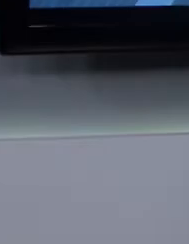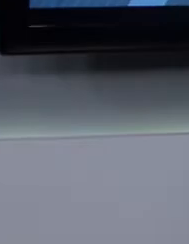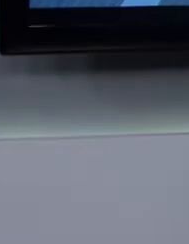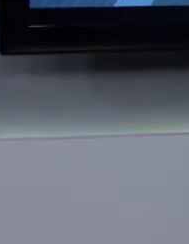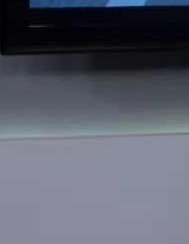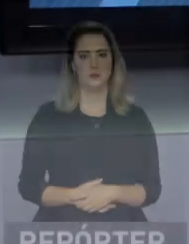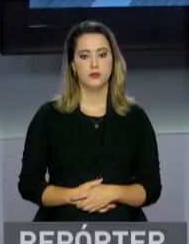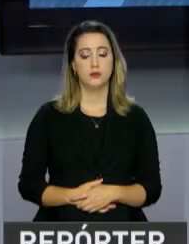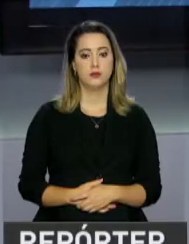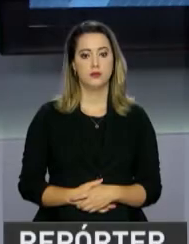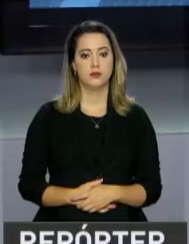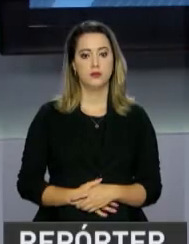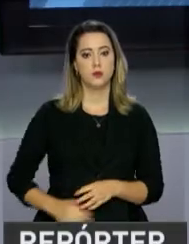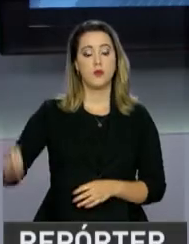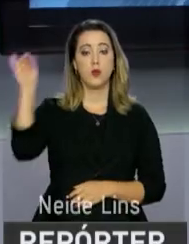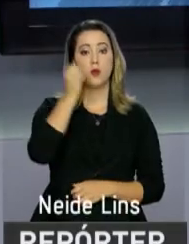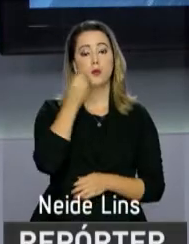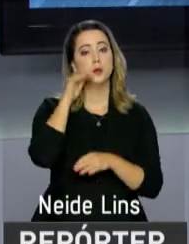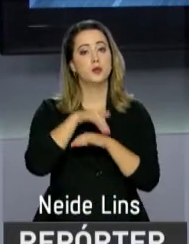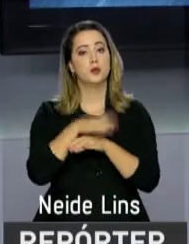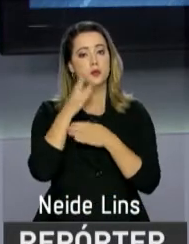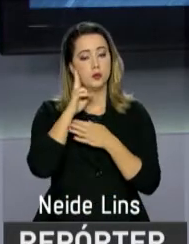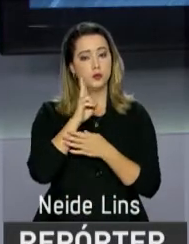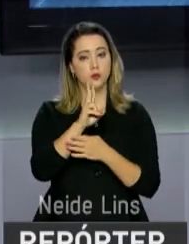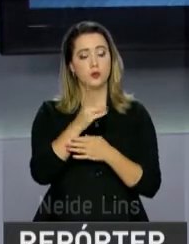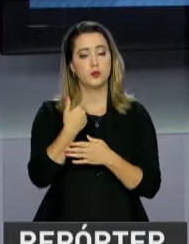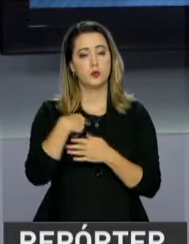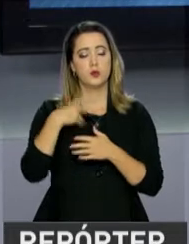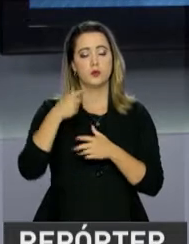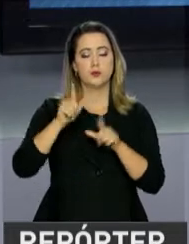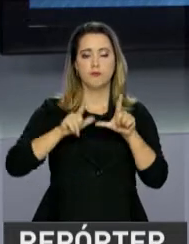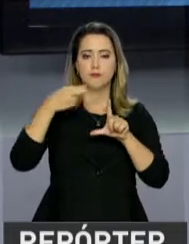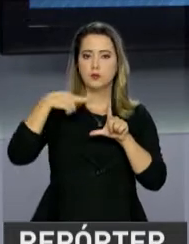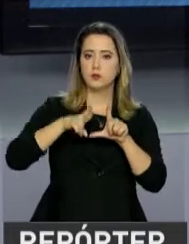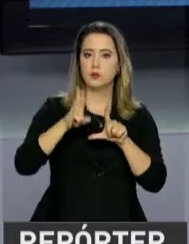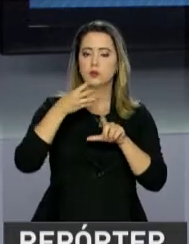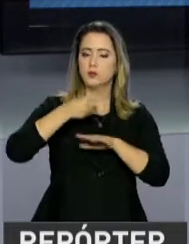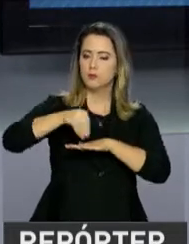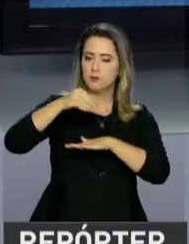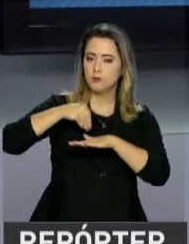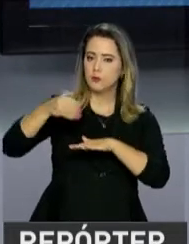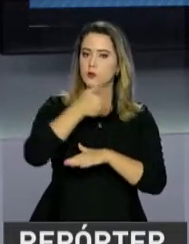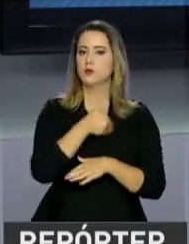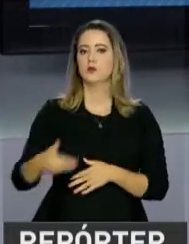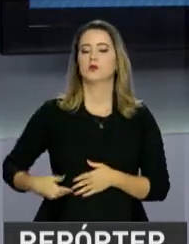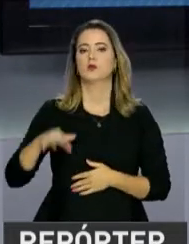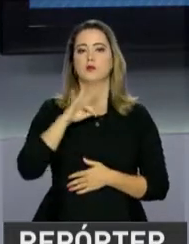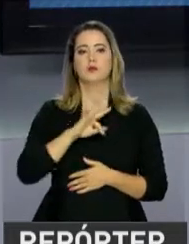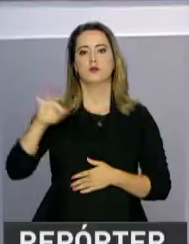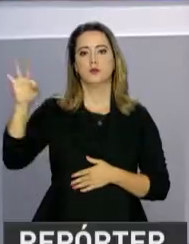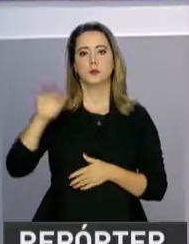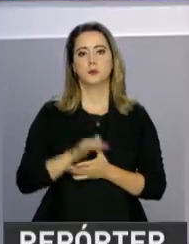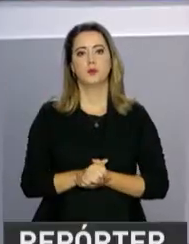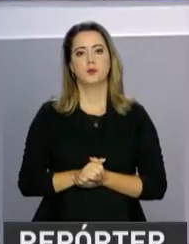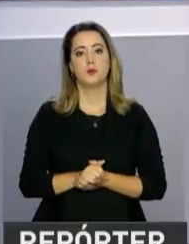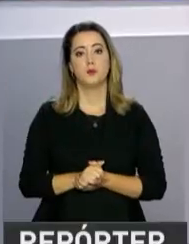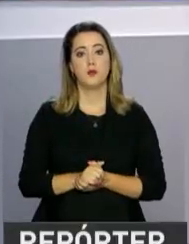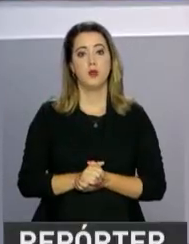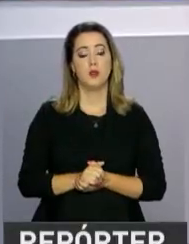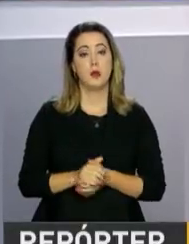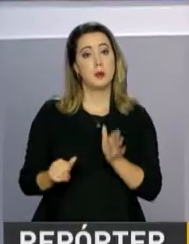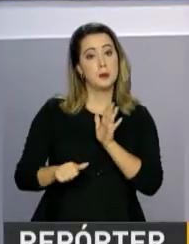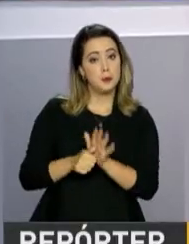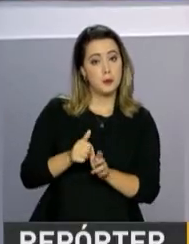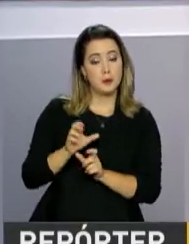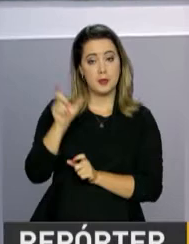olá boa noite começa agora mais uma edição do repórter nbr com as notícias do governo federal os